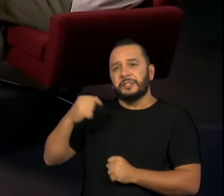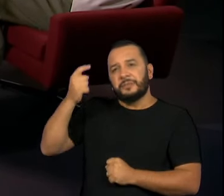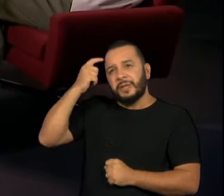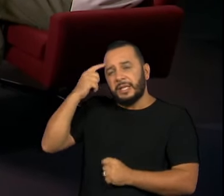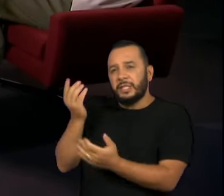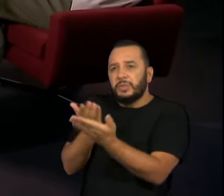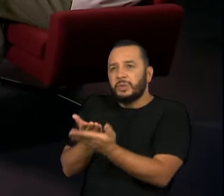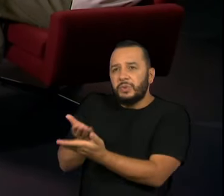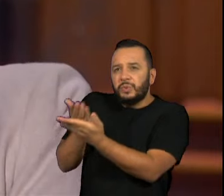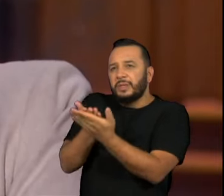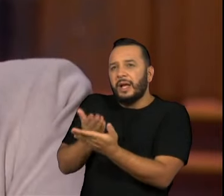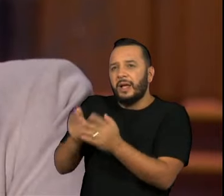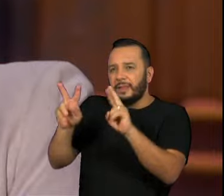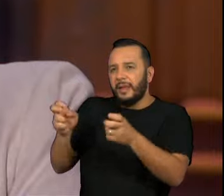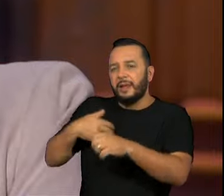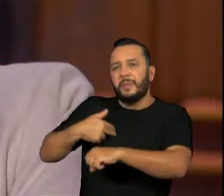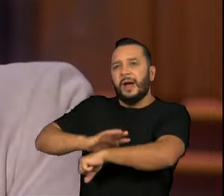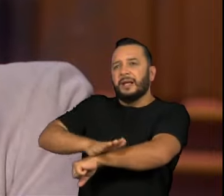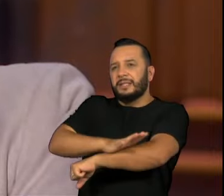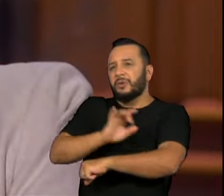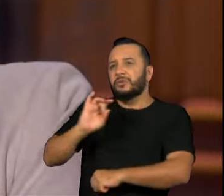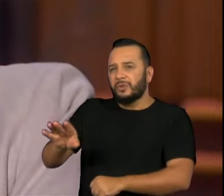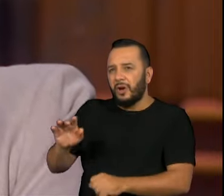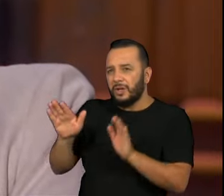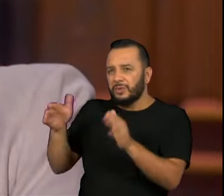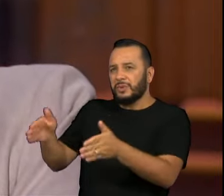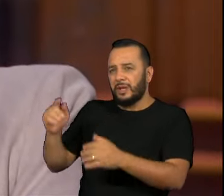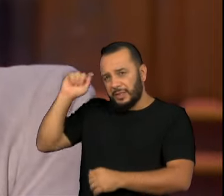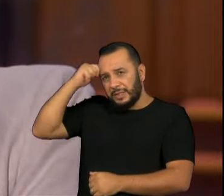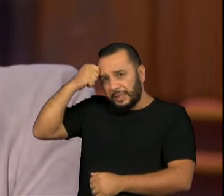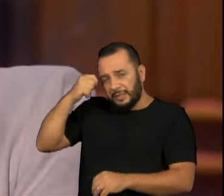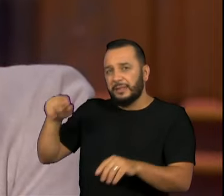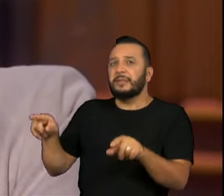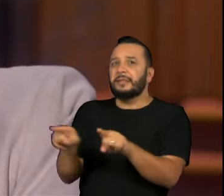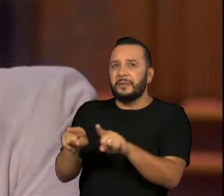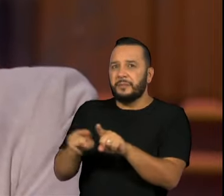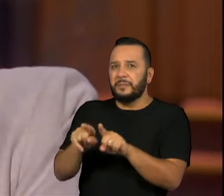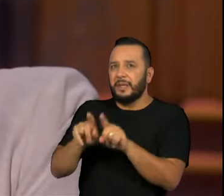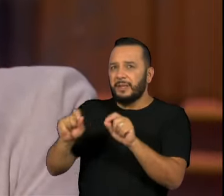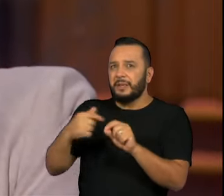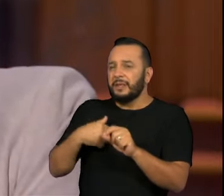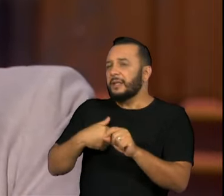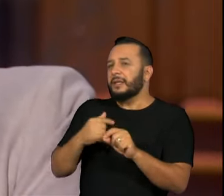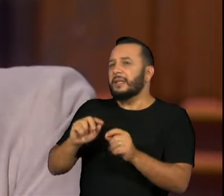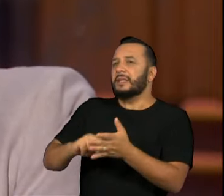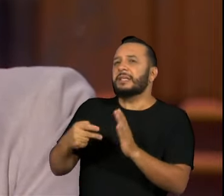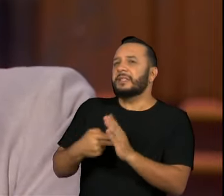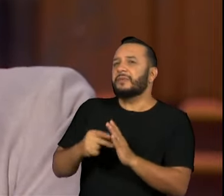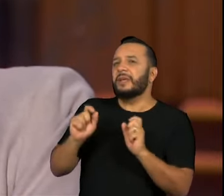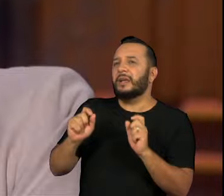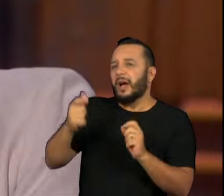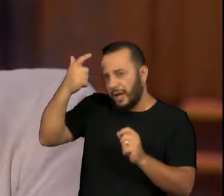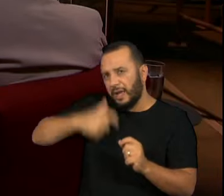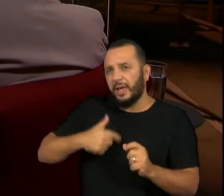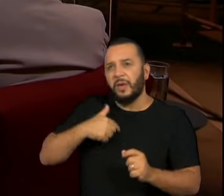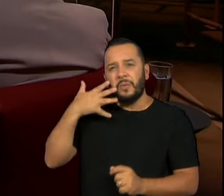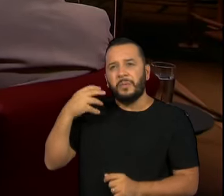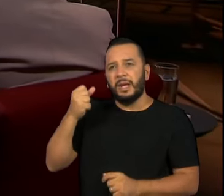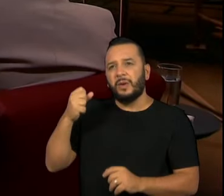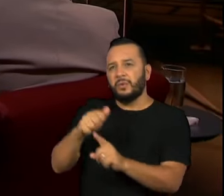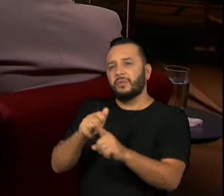São Rafael é só estudar Negritude vi né Mas estudar como desagrada Quilombo a branquitude como metáfora do poder que que significa ser branco no a